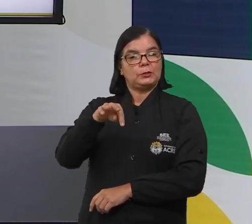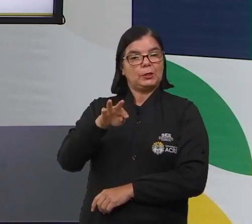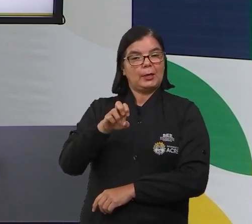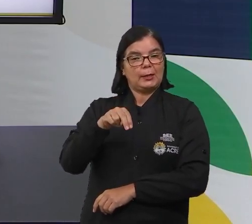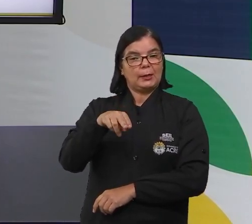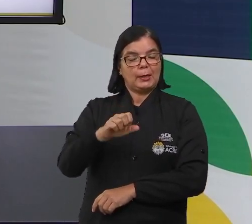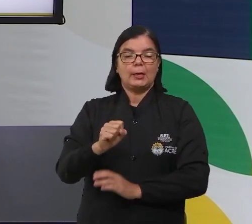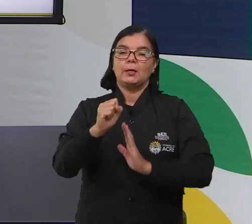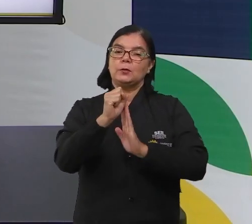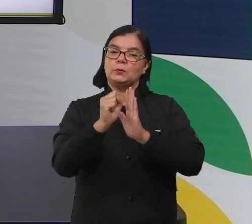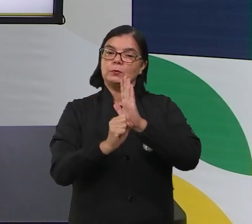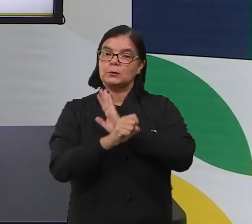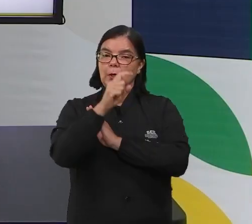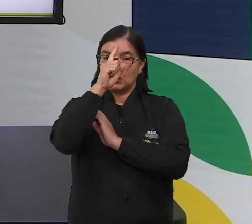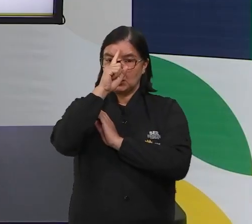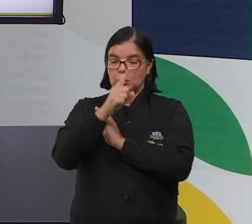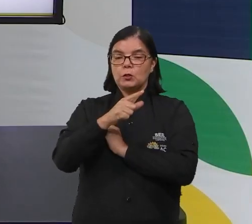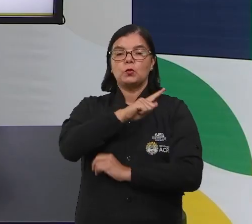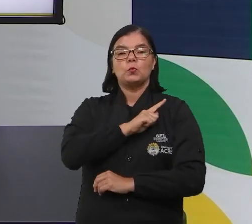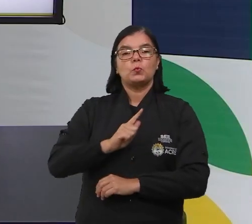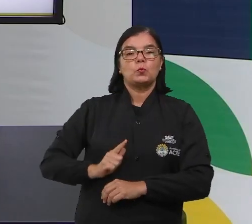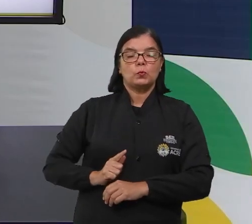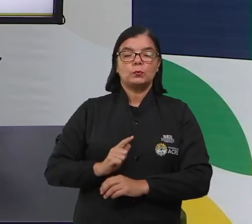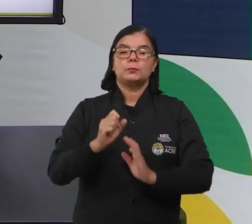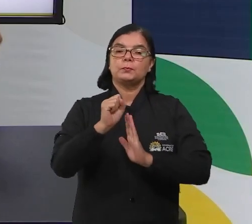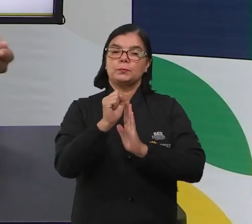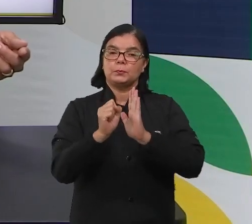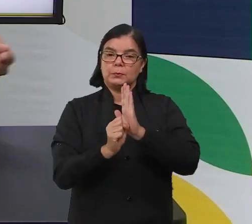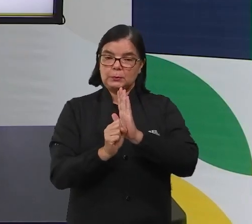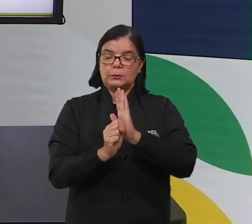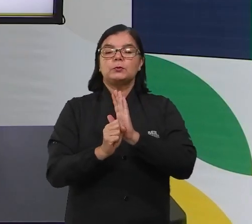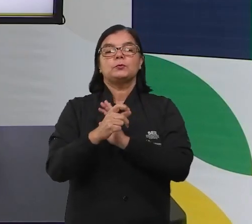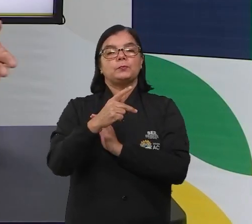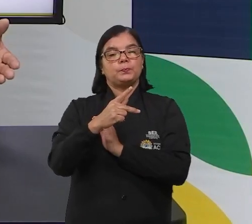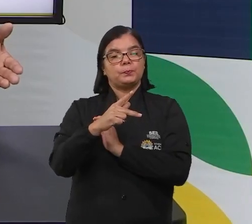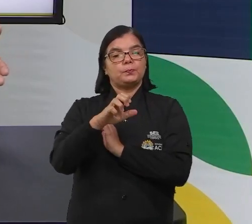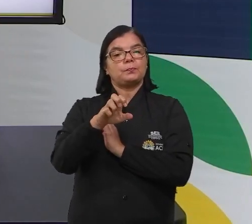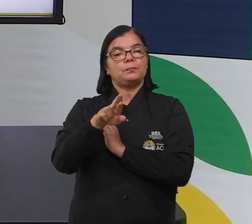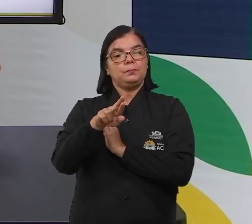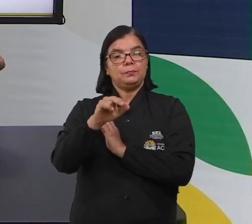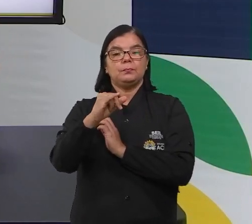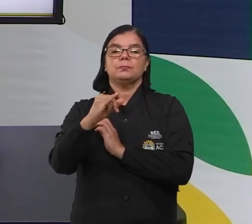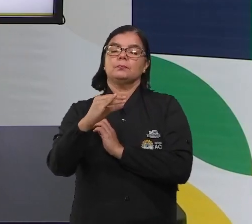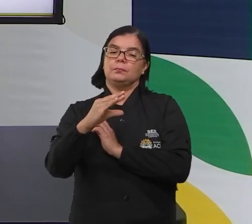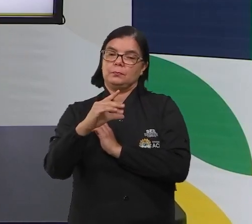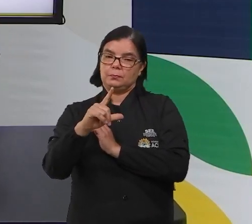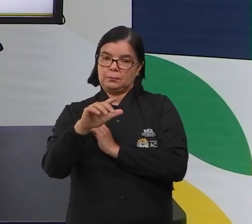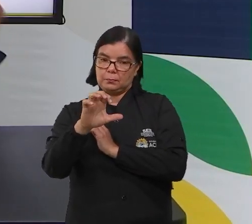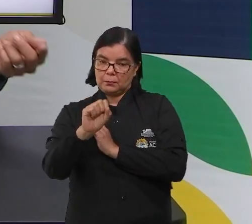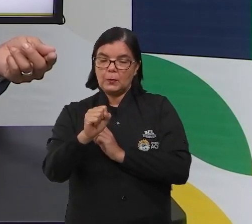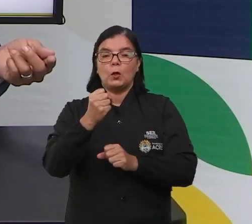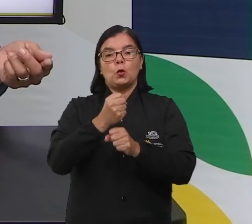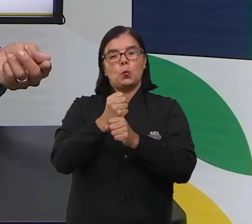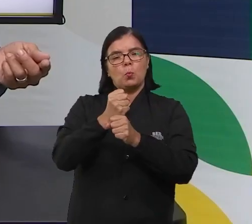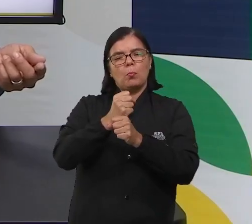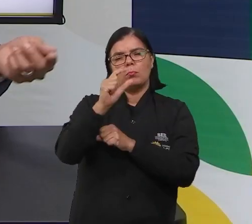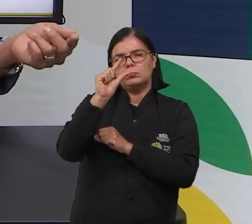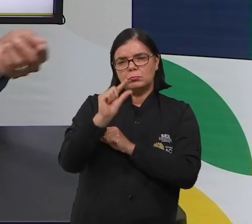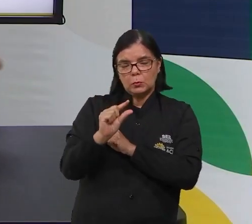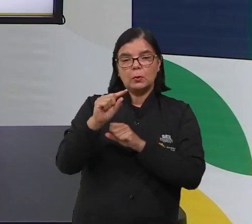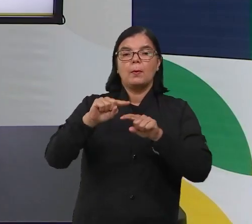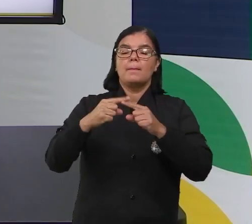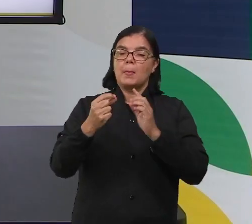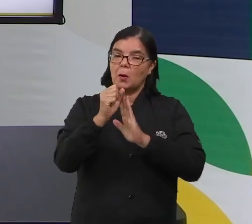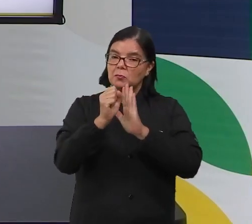o século que ele governou ficou conhecido como século de Péricles. É claro que ele governou poucos anos, mas o século inteiro